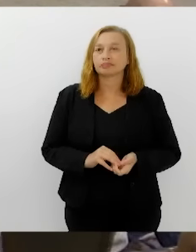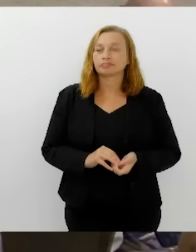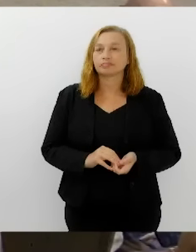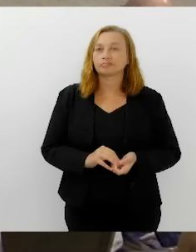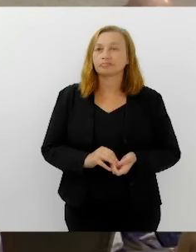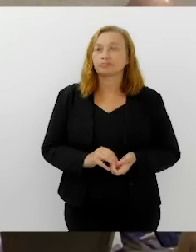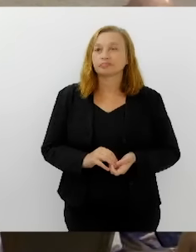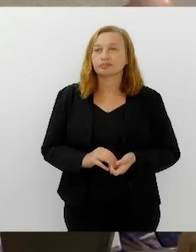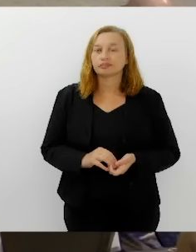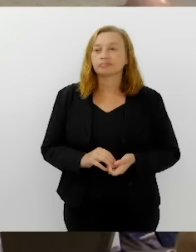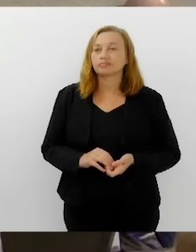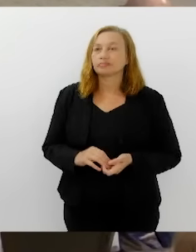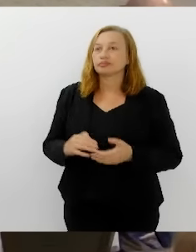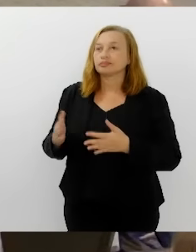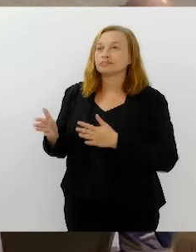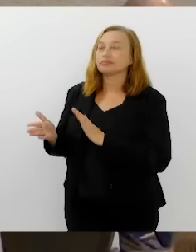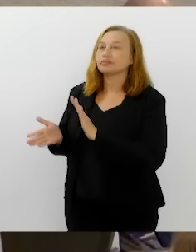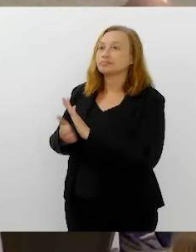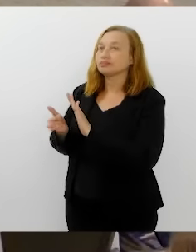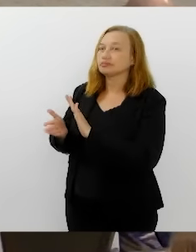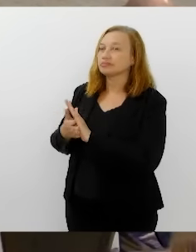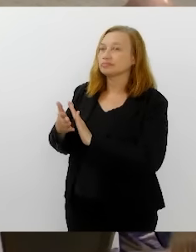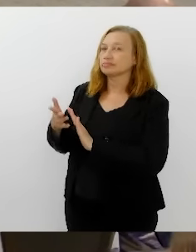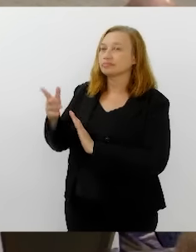Louvado seja o nosso Senhor Jesus Cristo.